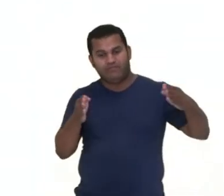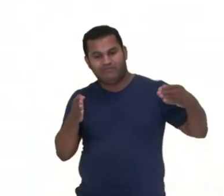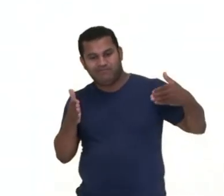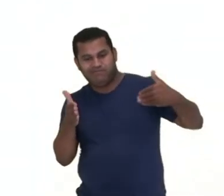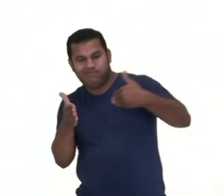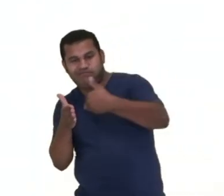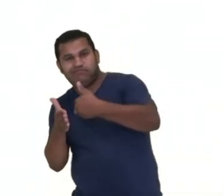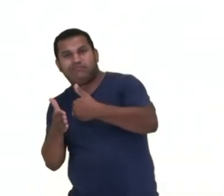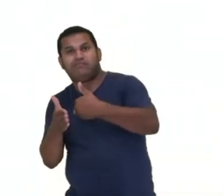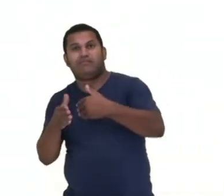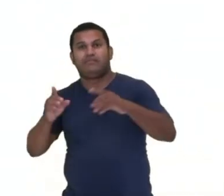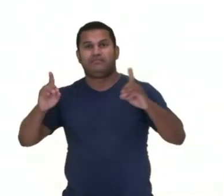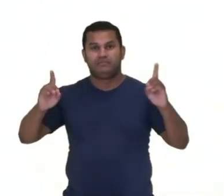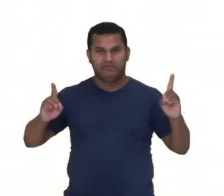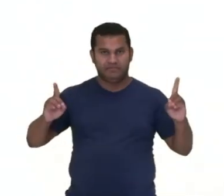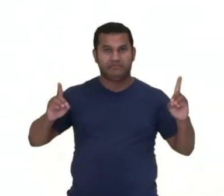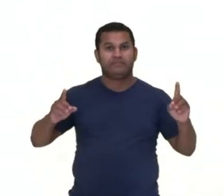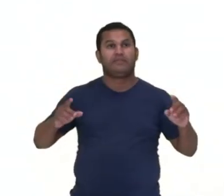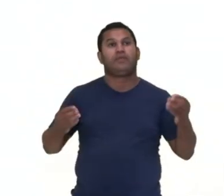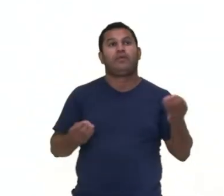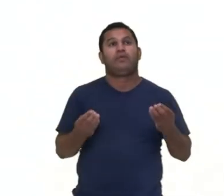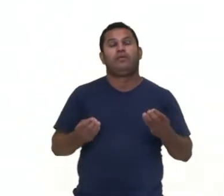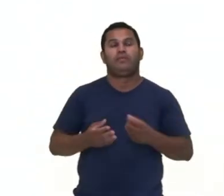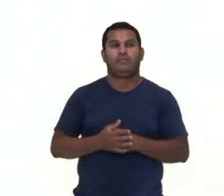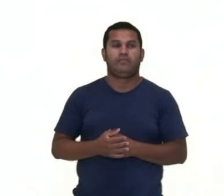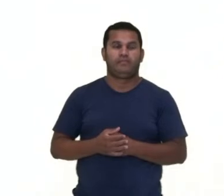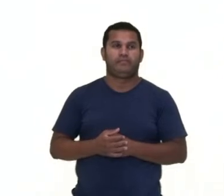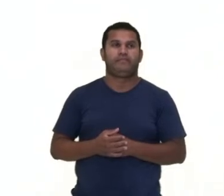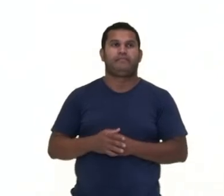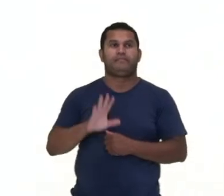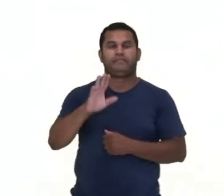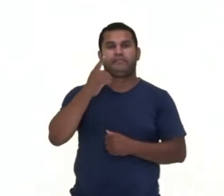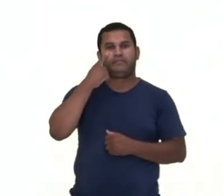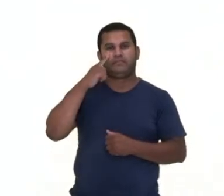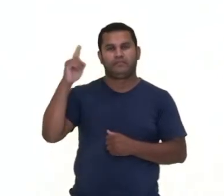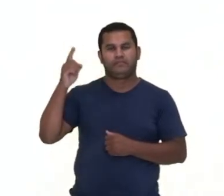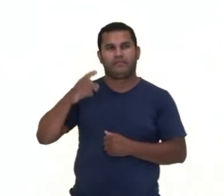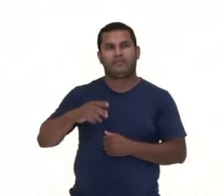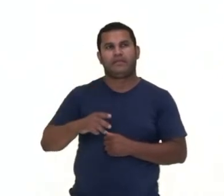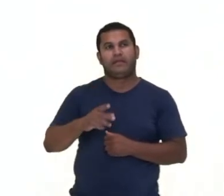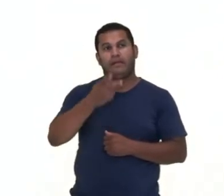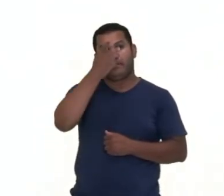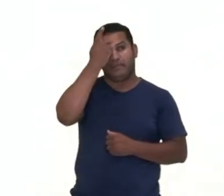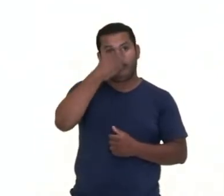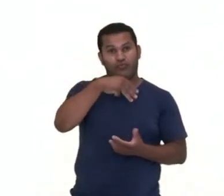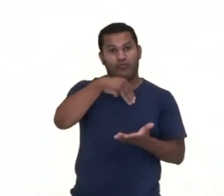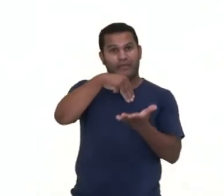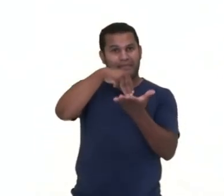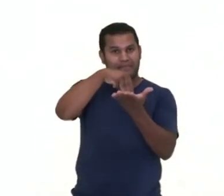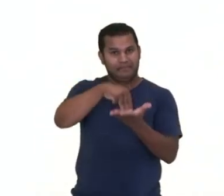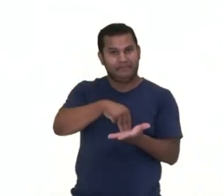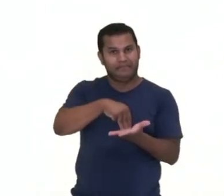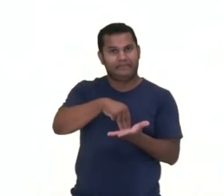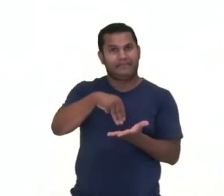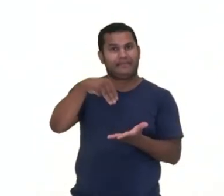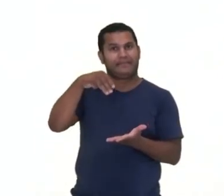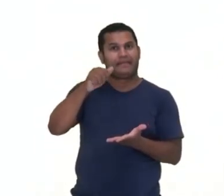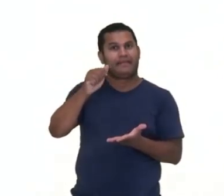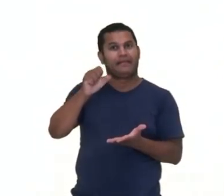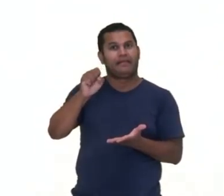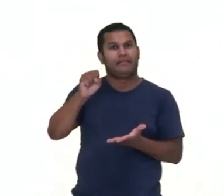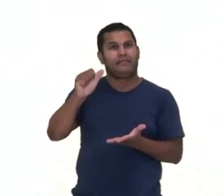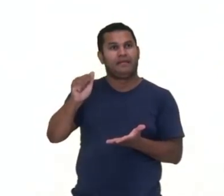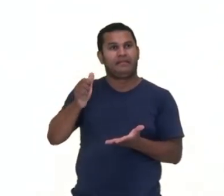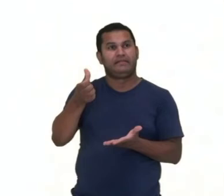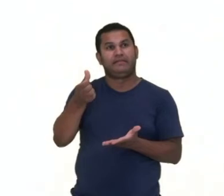tem, a massa de 60 kg, a distância que o cara vai percorrer é 1 metro, velocidade inicial 15, velocidade final 0, aceleração que eu quero